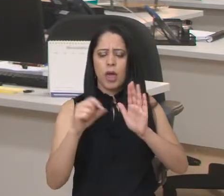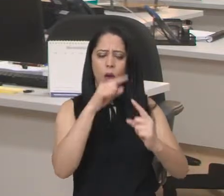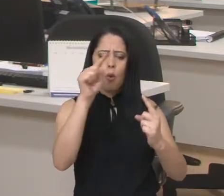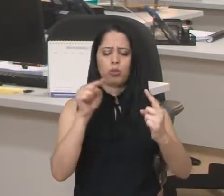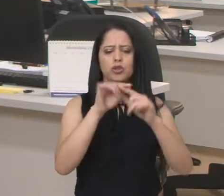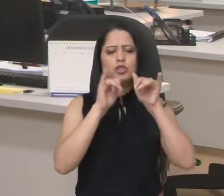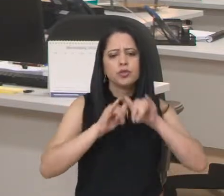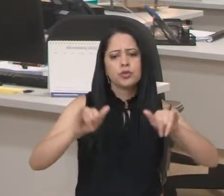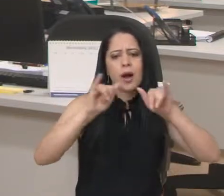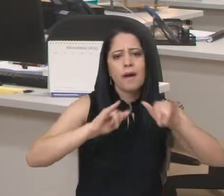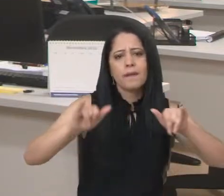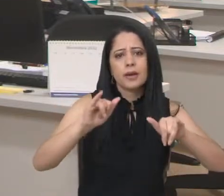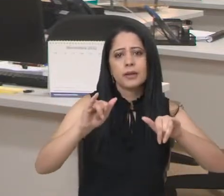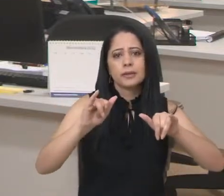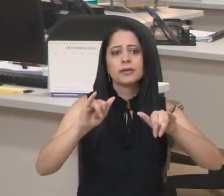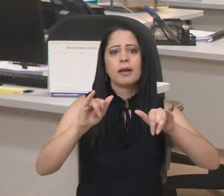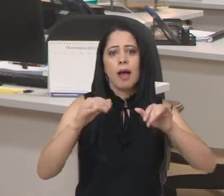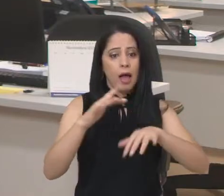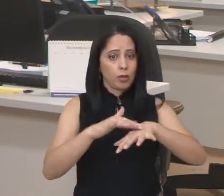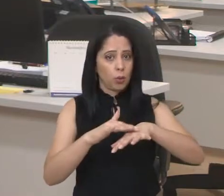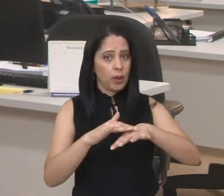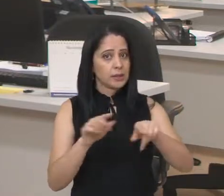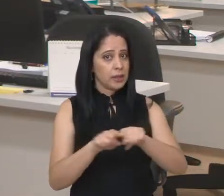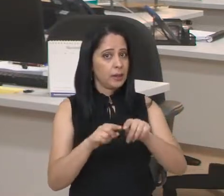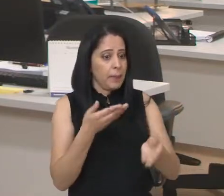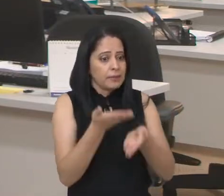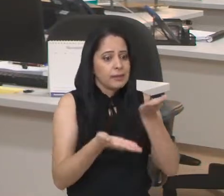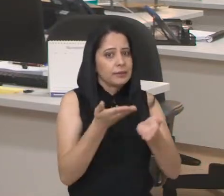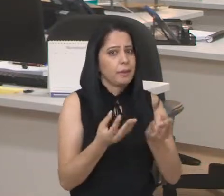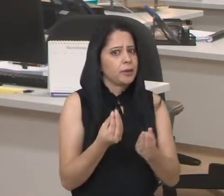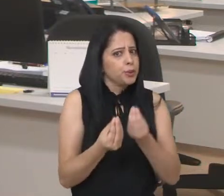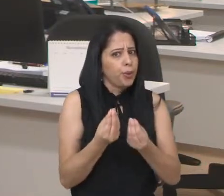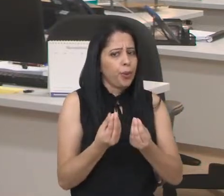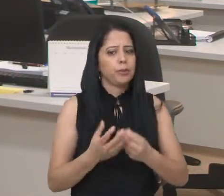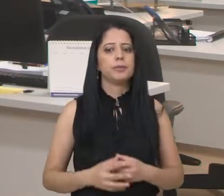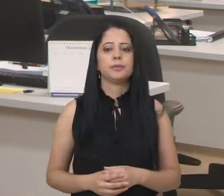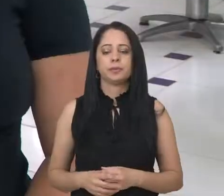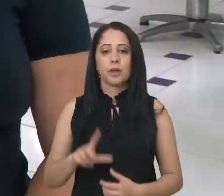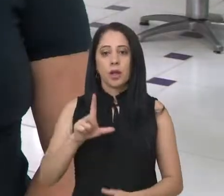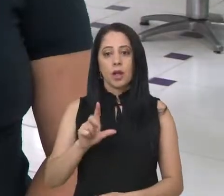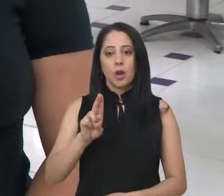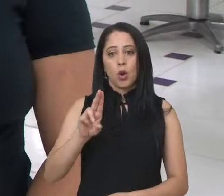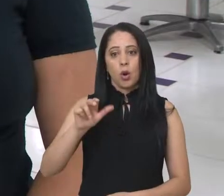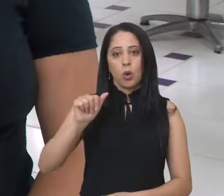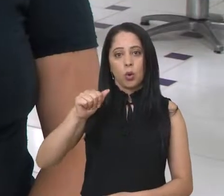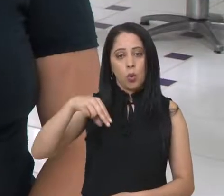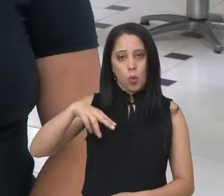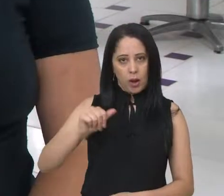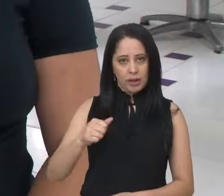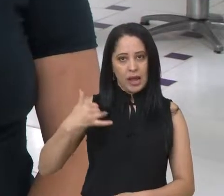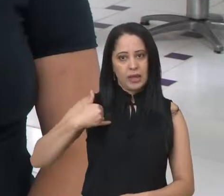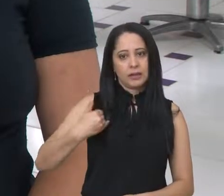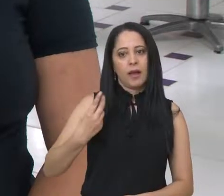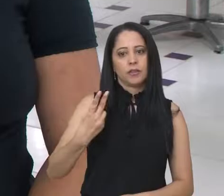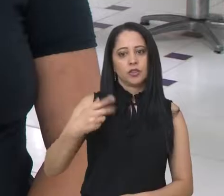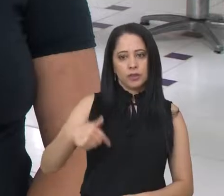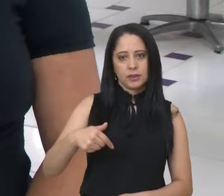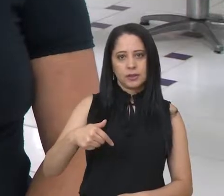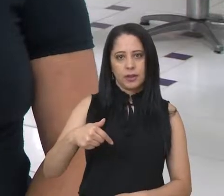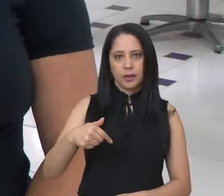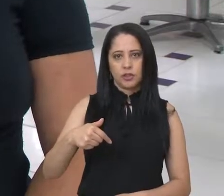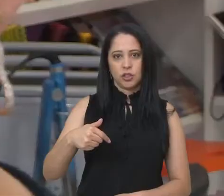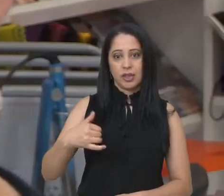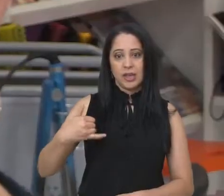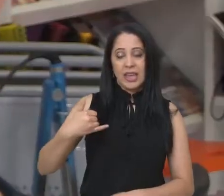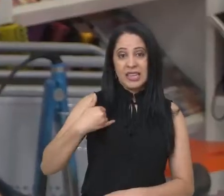as causas, graus e tratamentos da alopécia. É o que você vê agora. A Luana tem 27 anos.